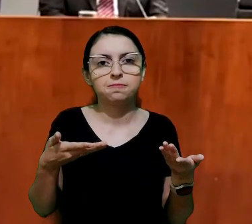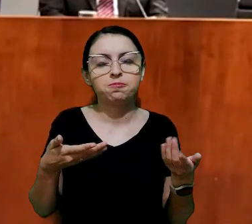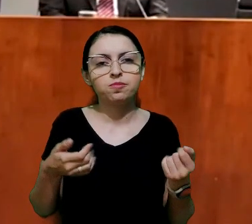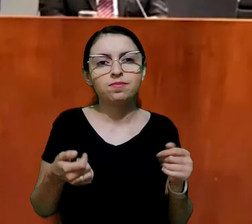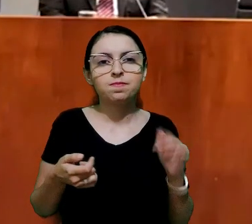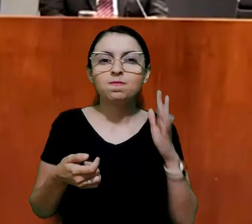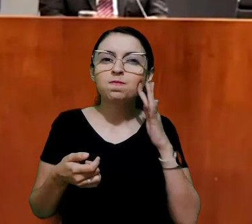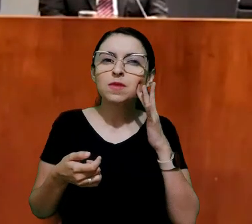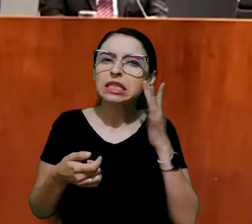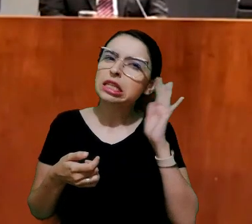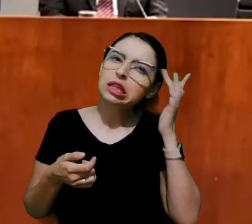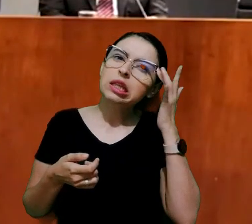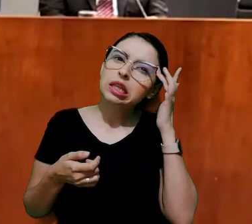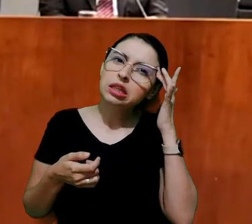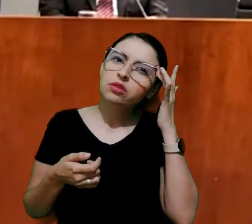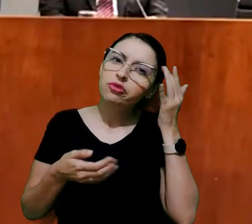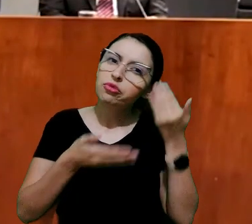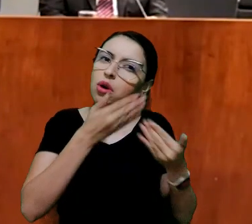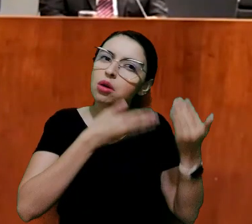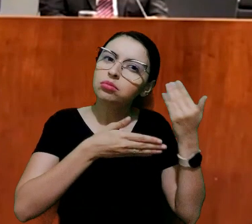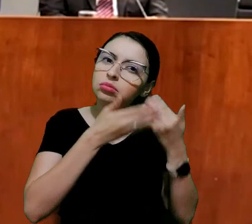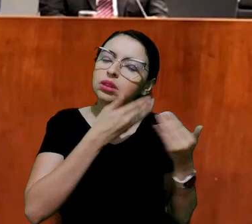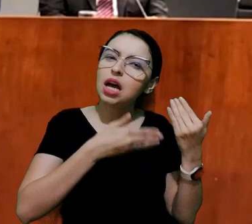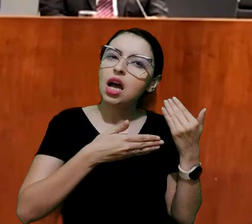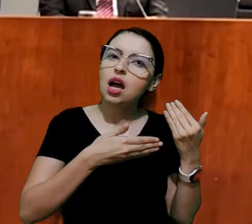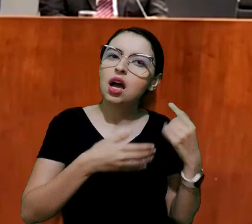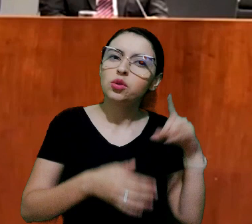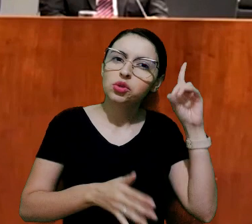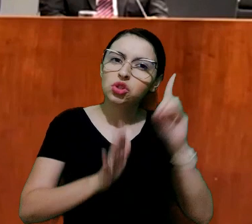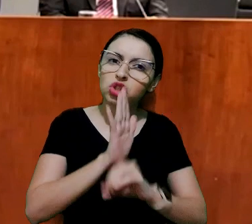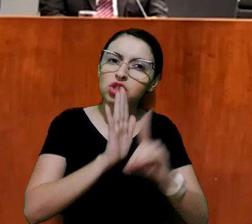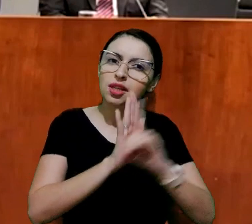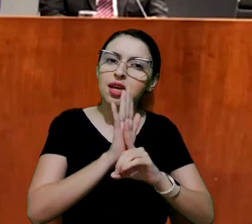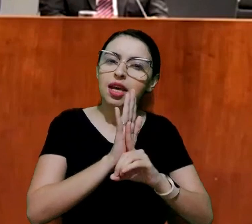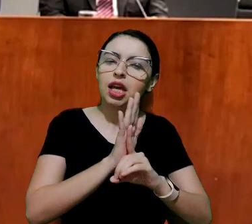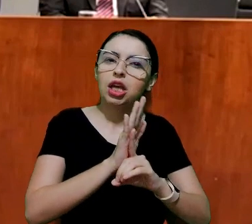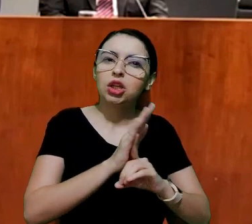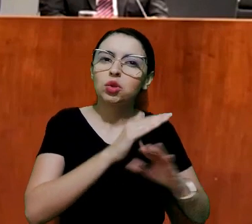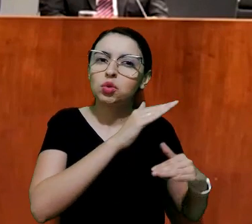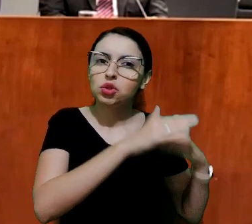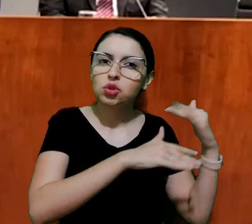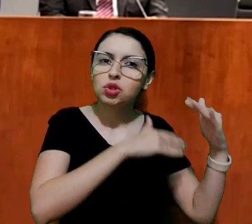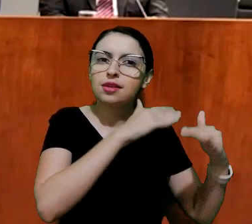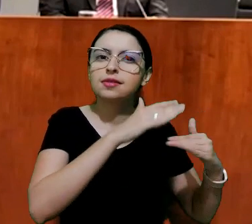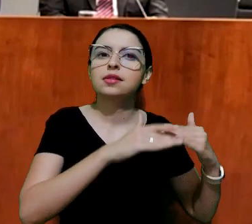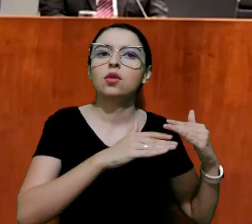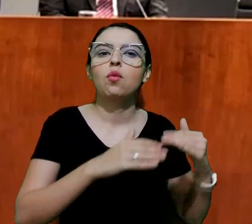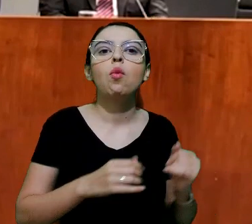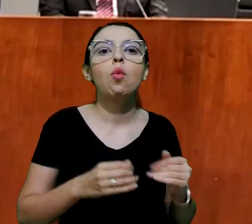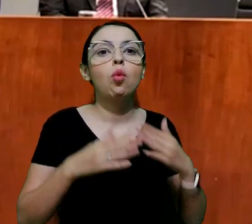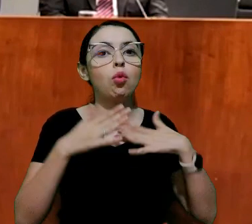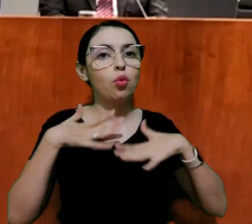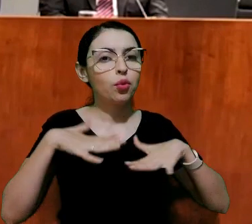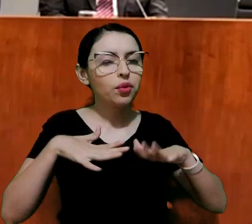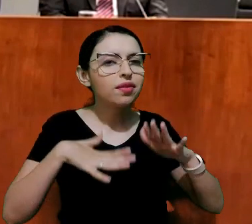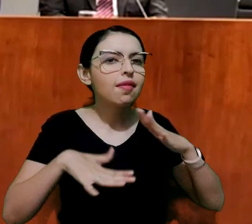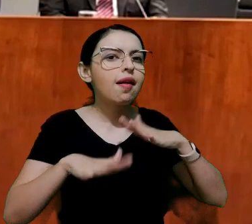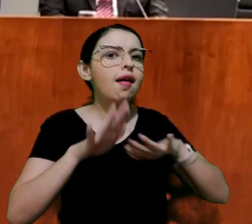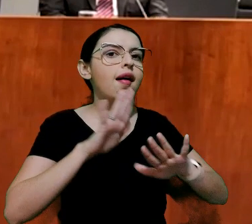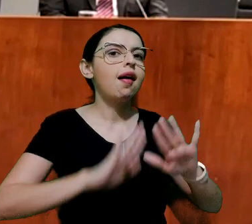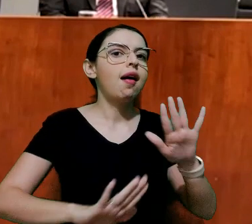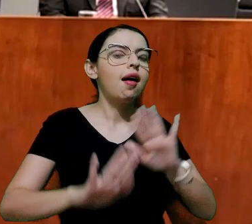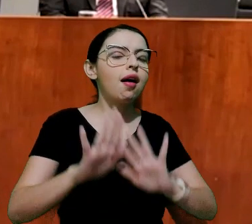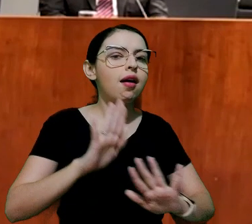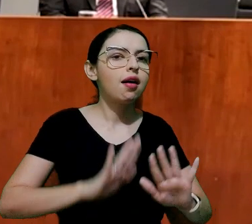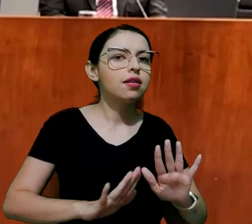que nós devemos revisitar o direito de sucessões com mais vigor, o direito civil, porque todo